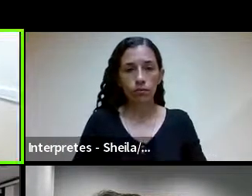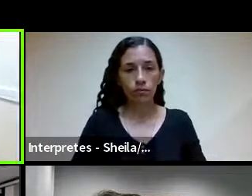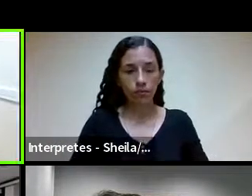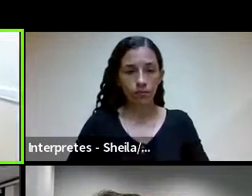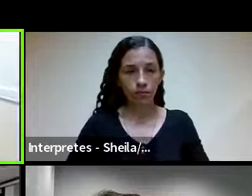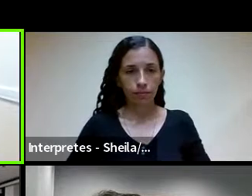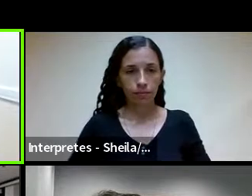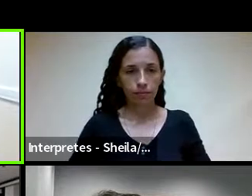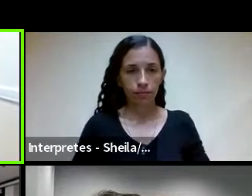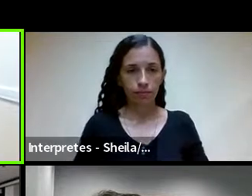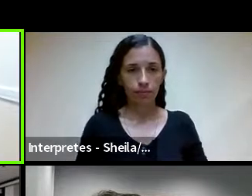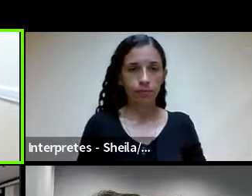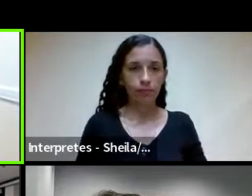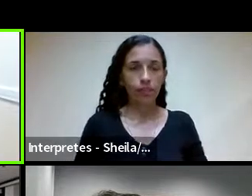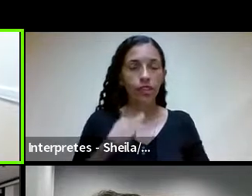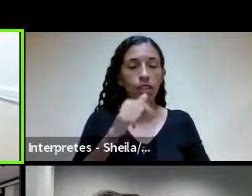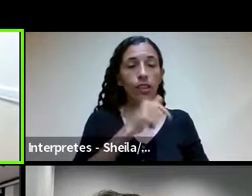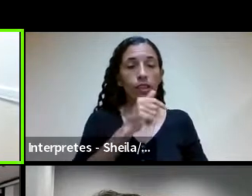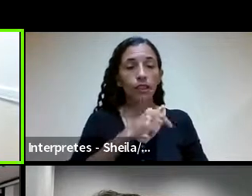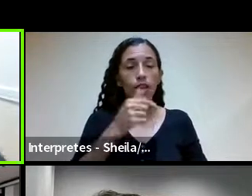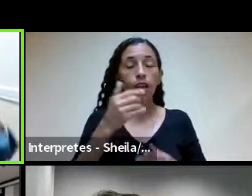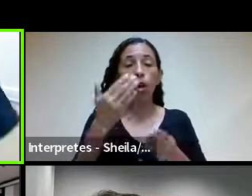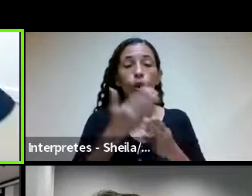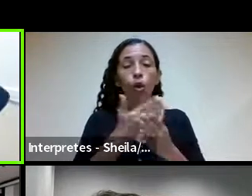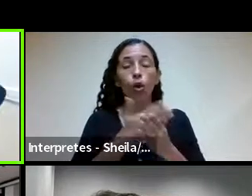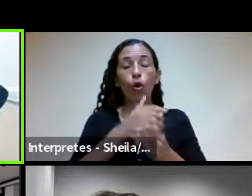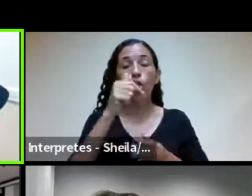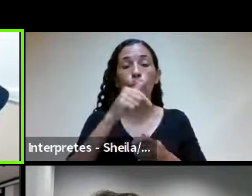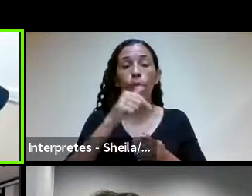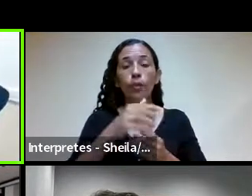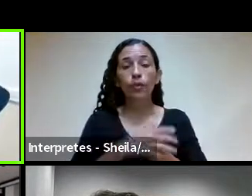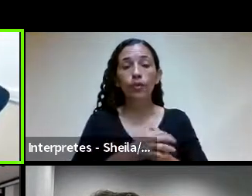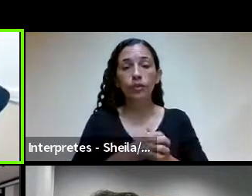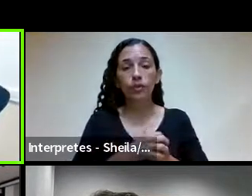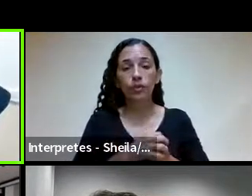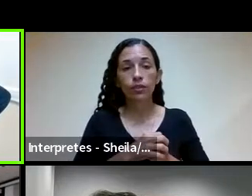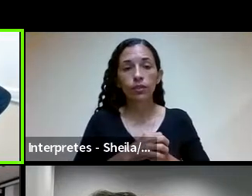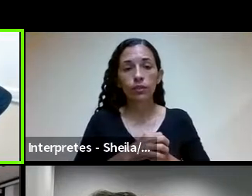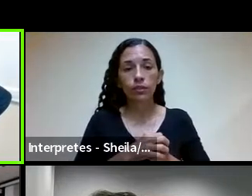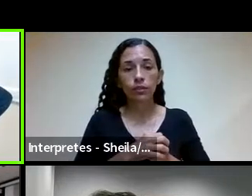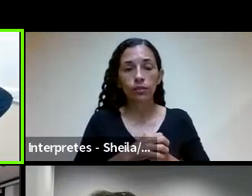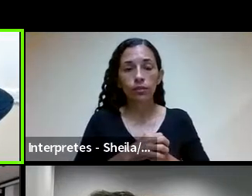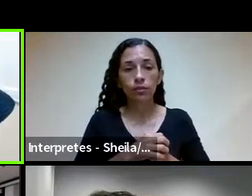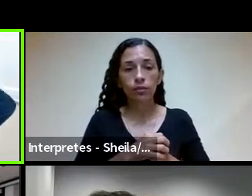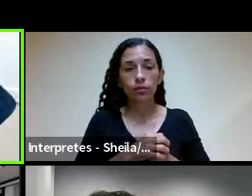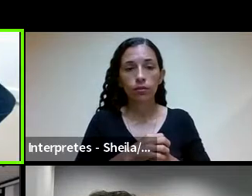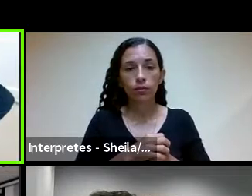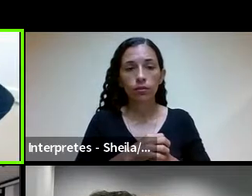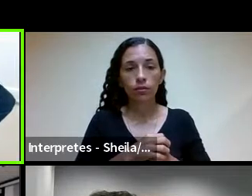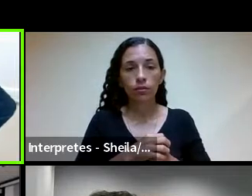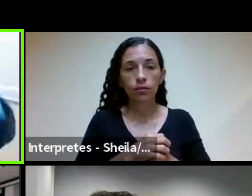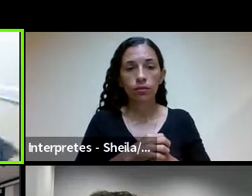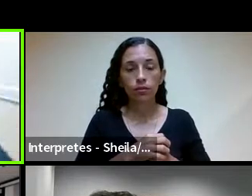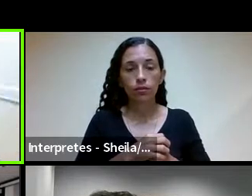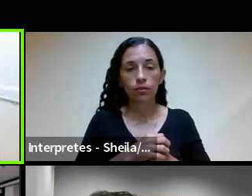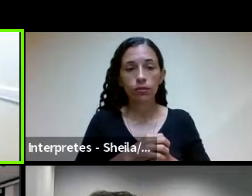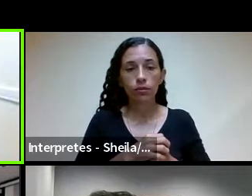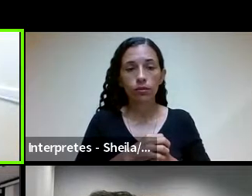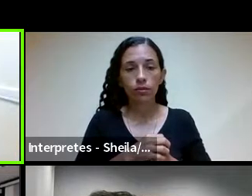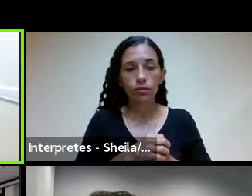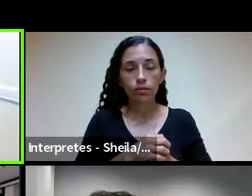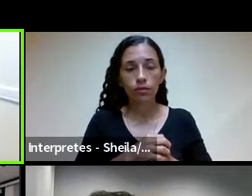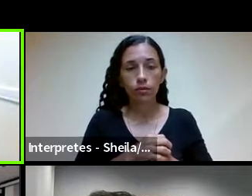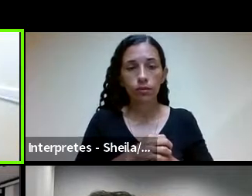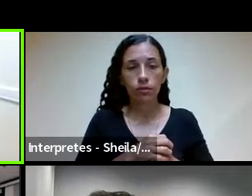Senhor presidente, o processo identificado por Vossa Excelência trata do em que é